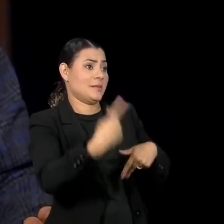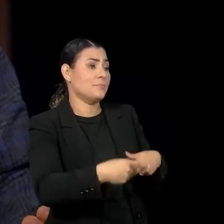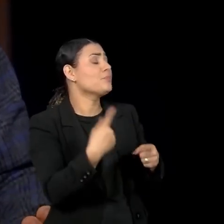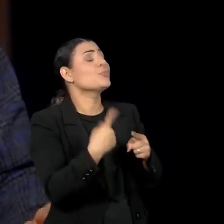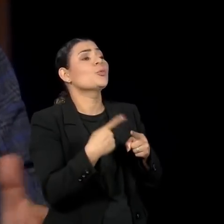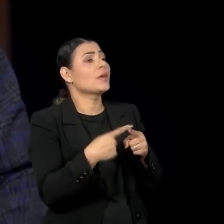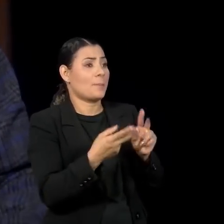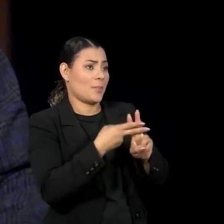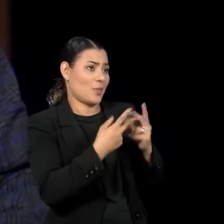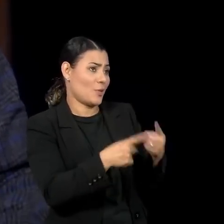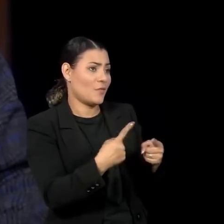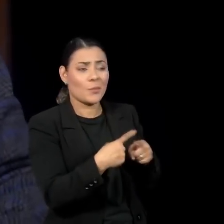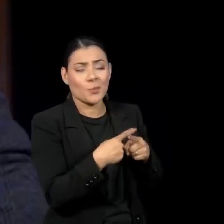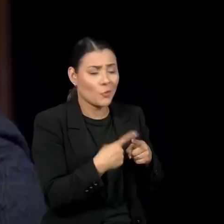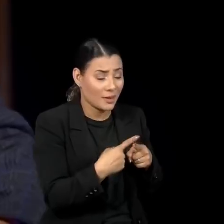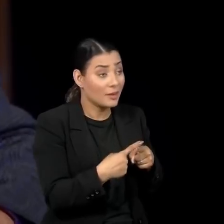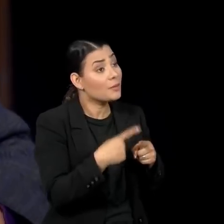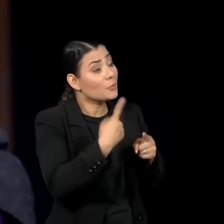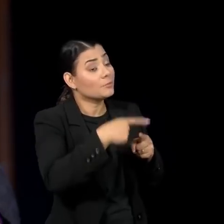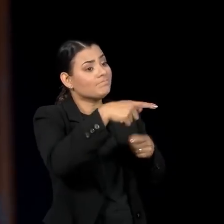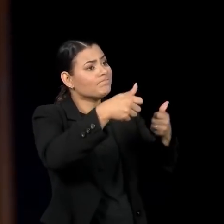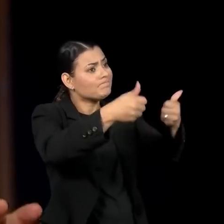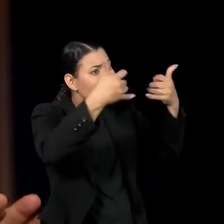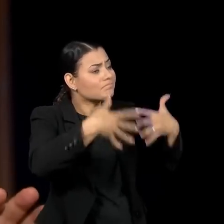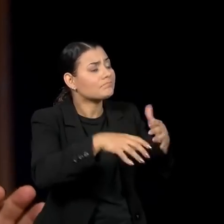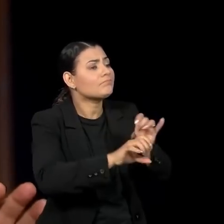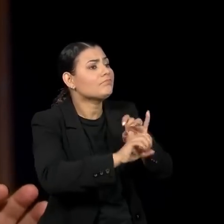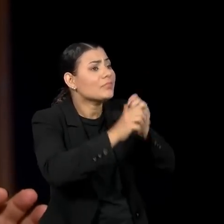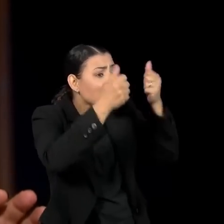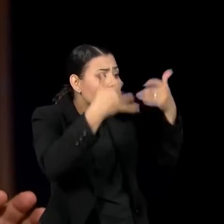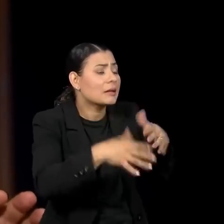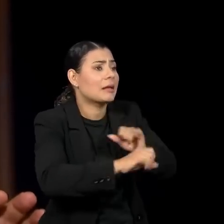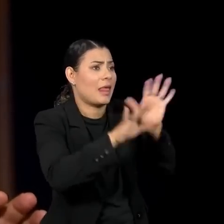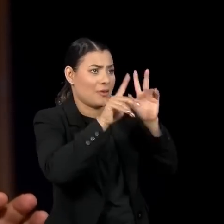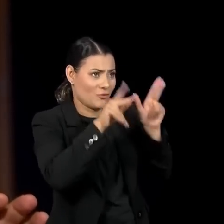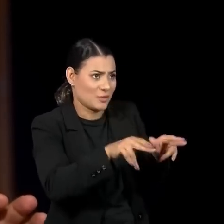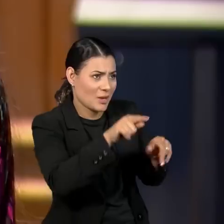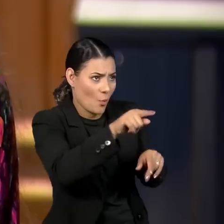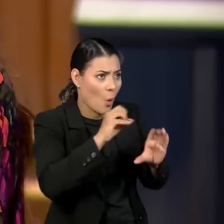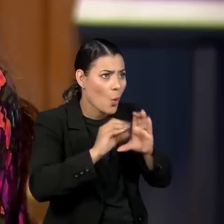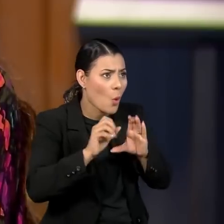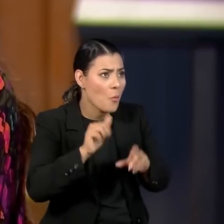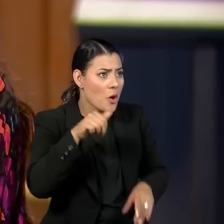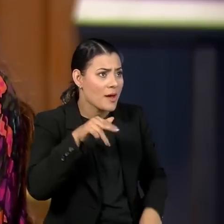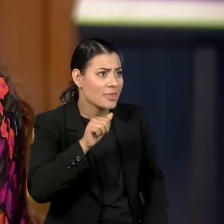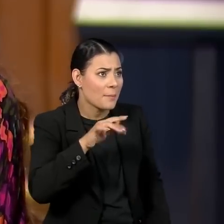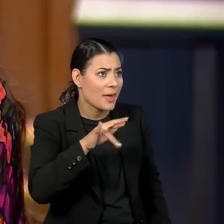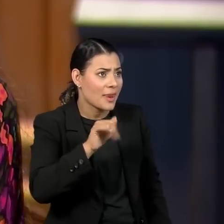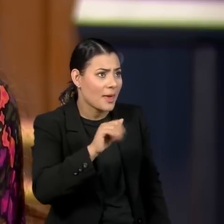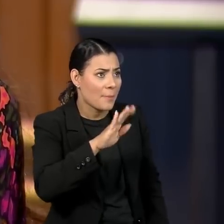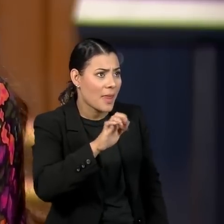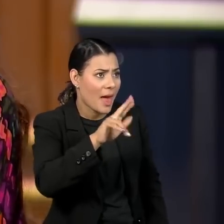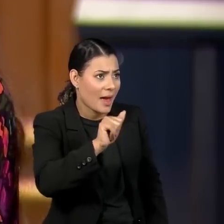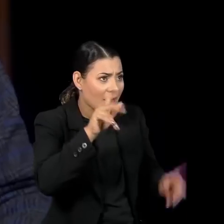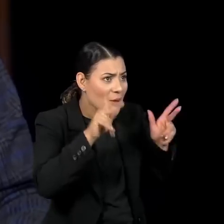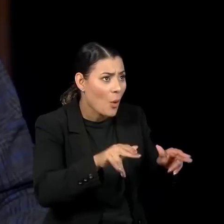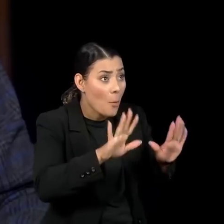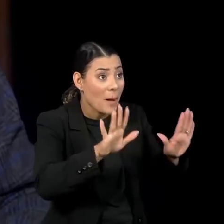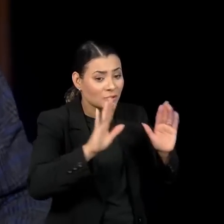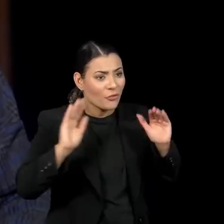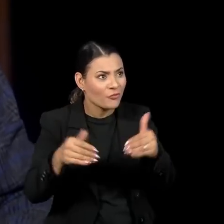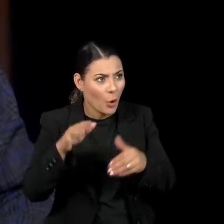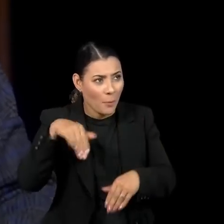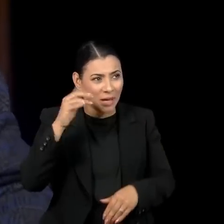necessidade. E você se diria assim, uma Ana Maria Braga do sexo? Uma Palmirinha